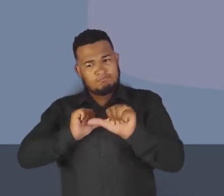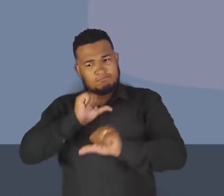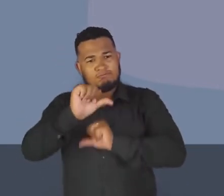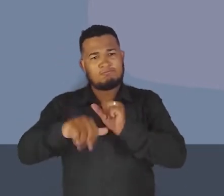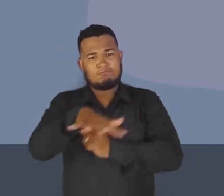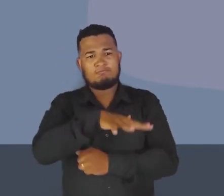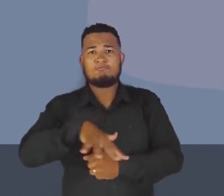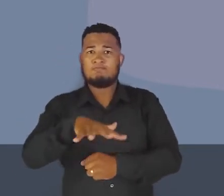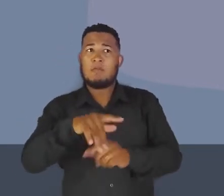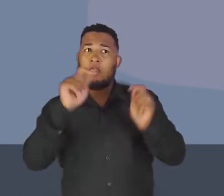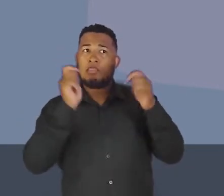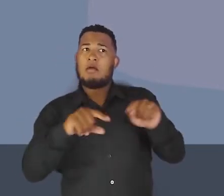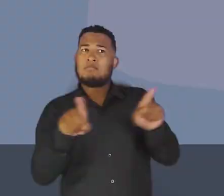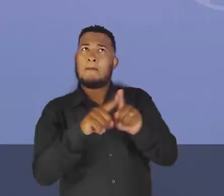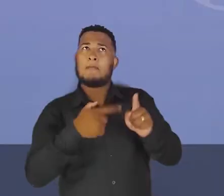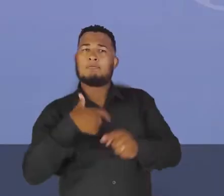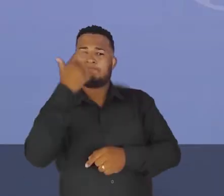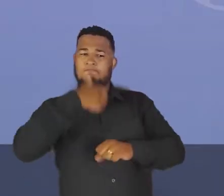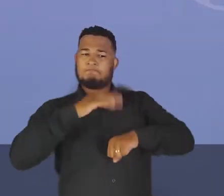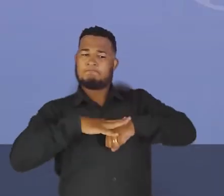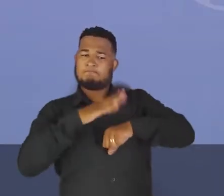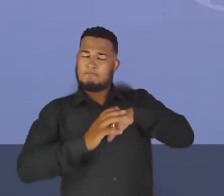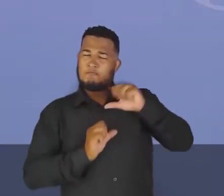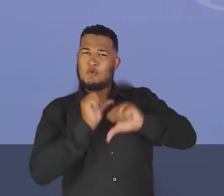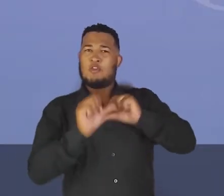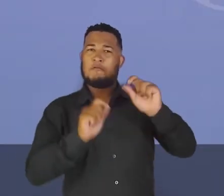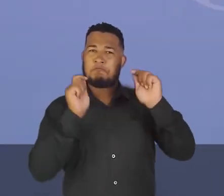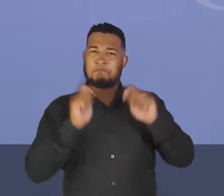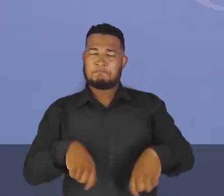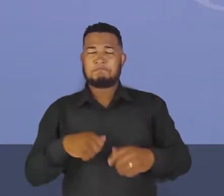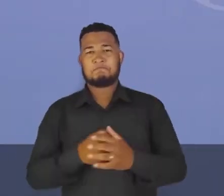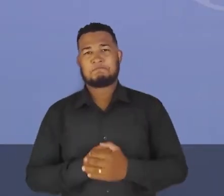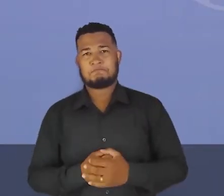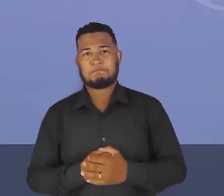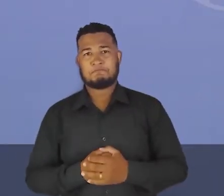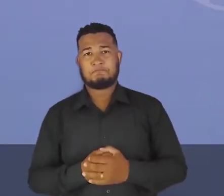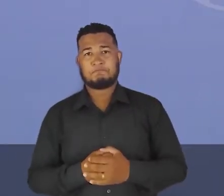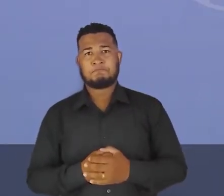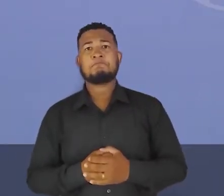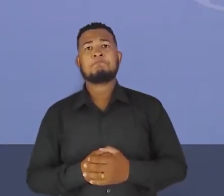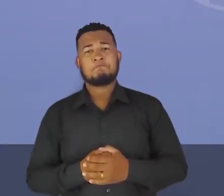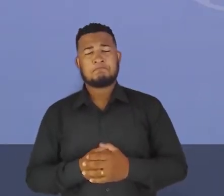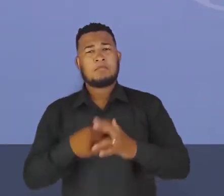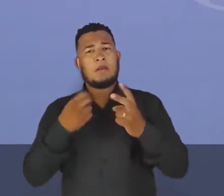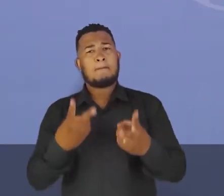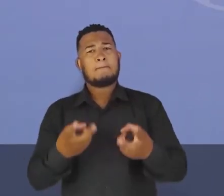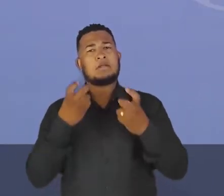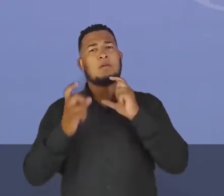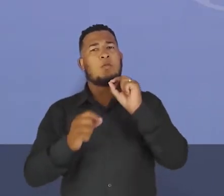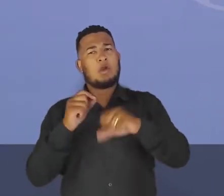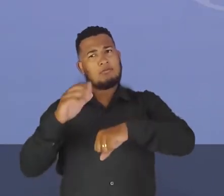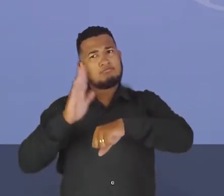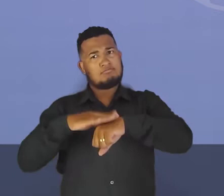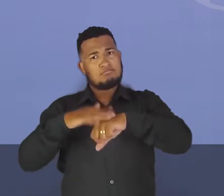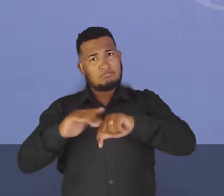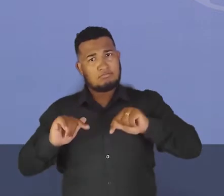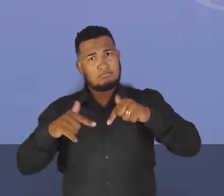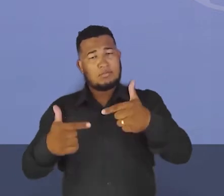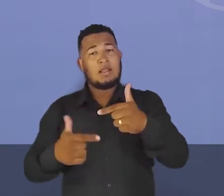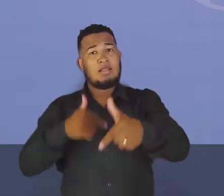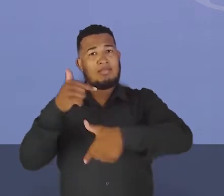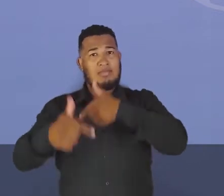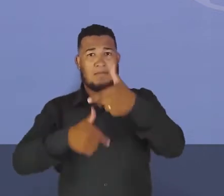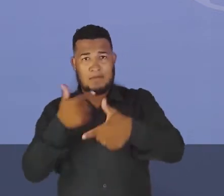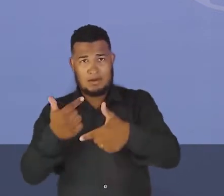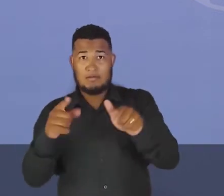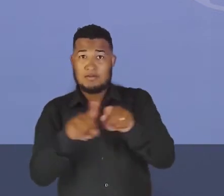pode modificar a si próprio. Volta aqui para mim. Percebam então que o ato de trabalhar, o conceito